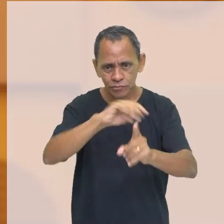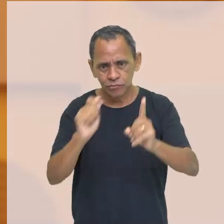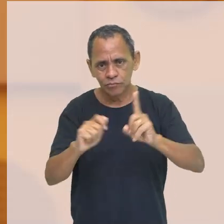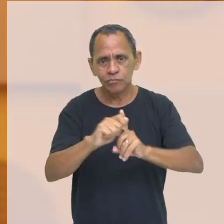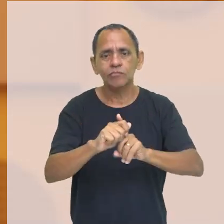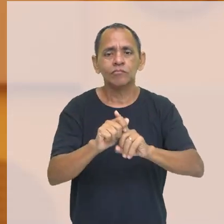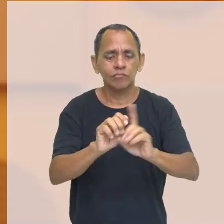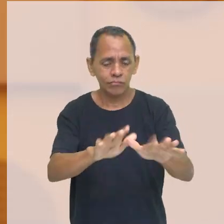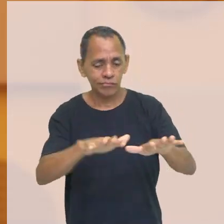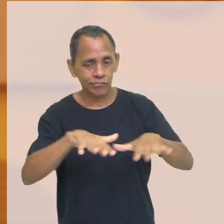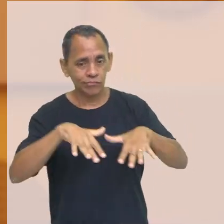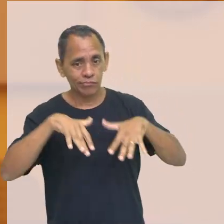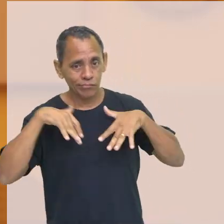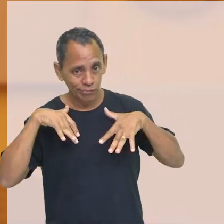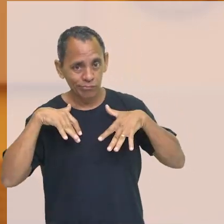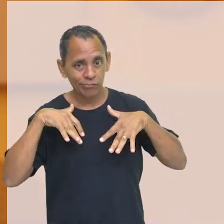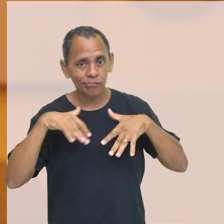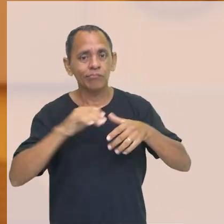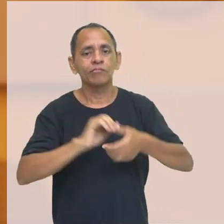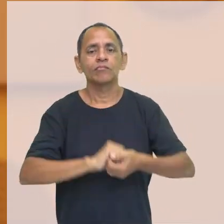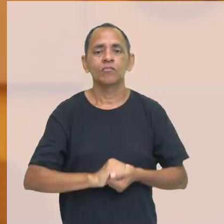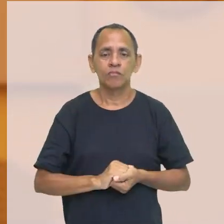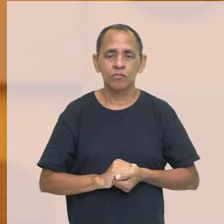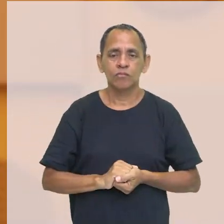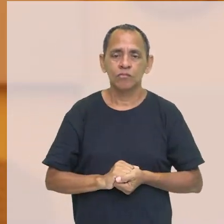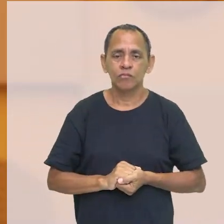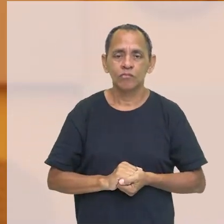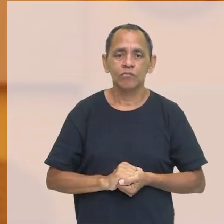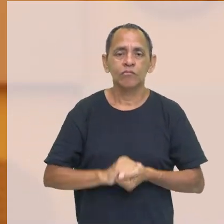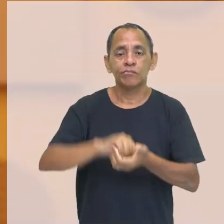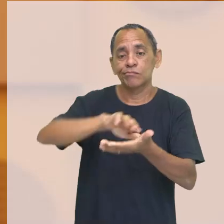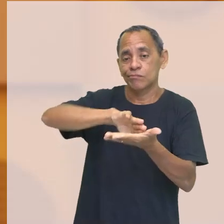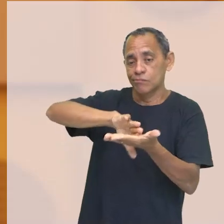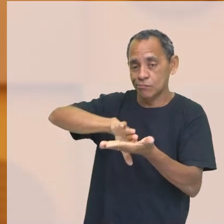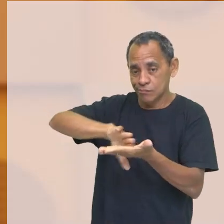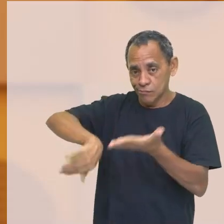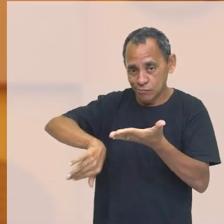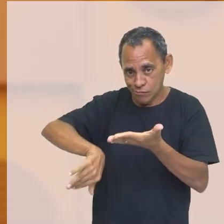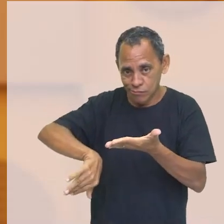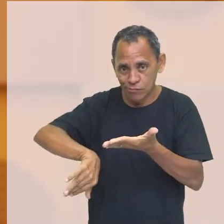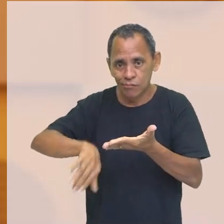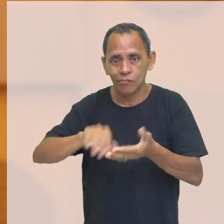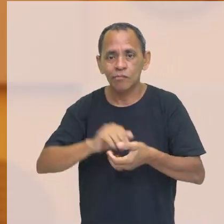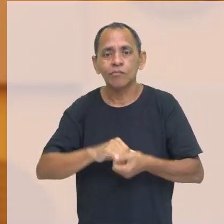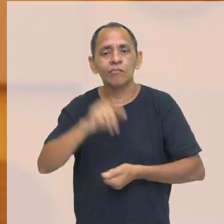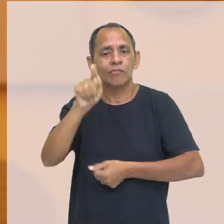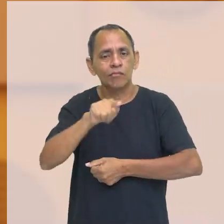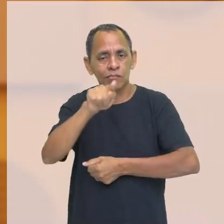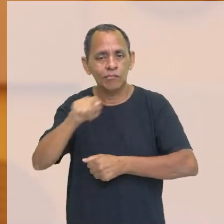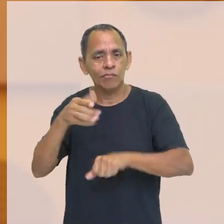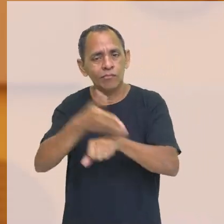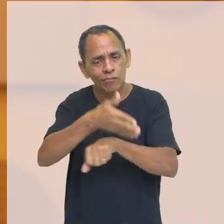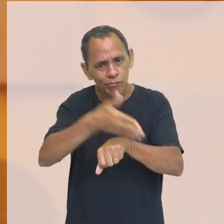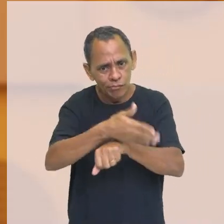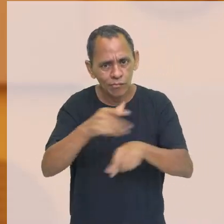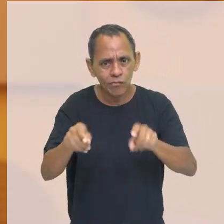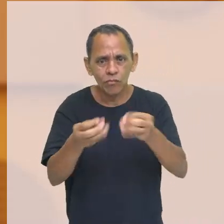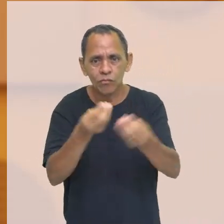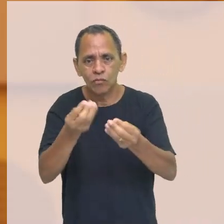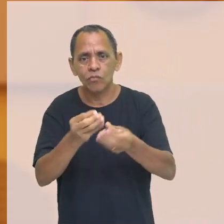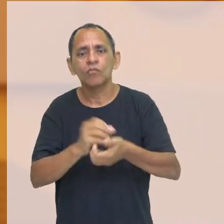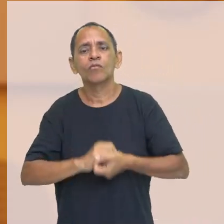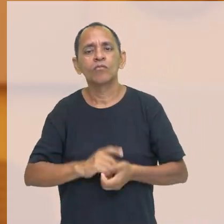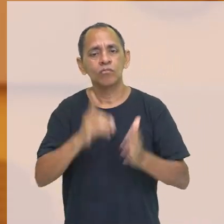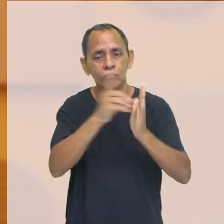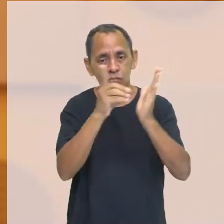Então ele vai o quê? Dissolver o Congresso Nacional, ou seja, o Congresso Nacional naquele momento vai deixar de existir e ele vai começar a governar